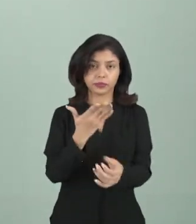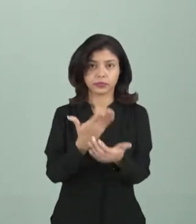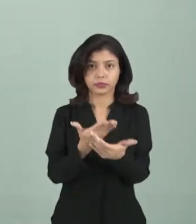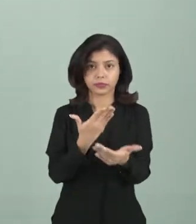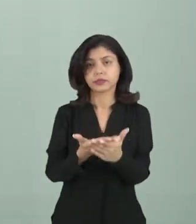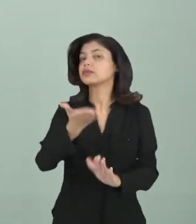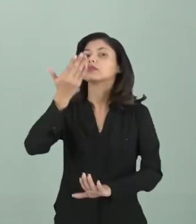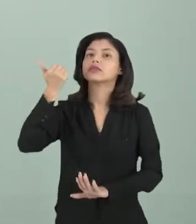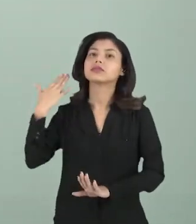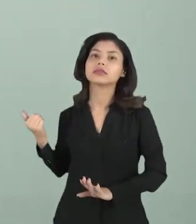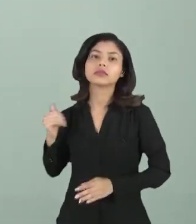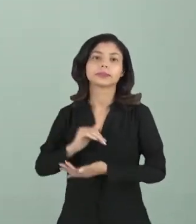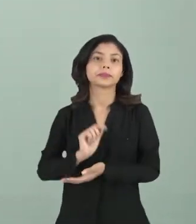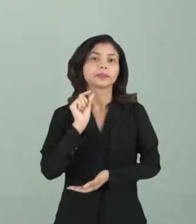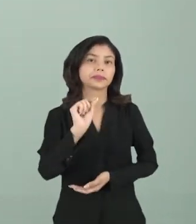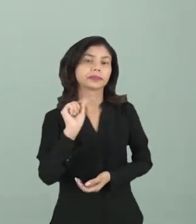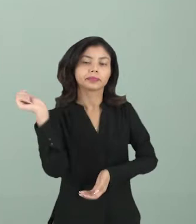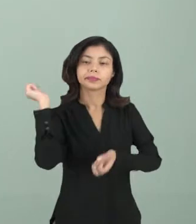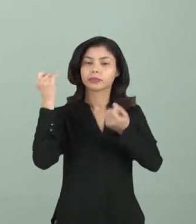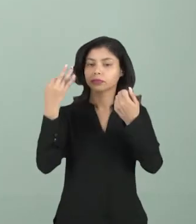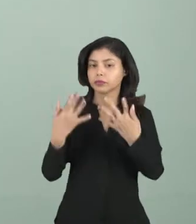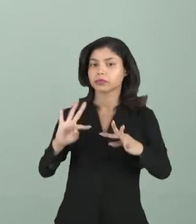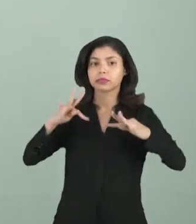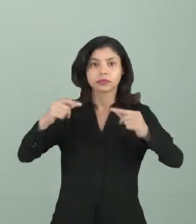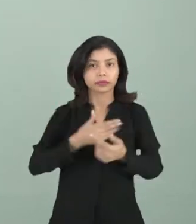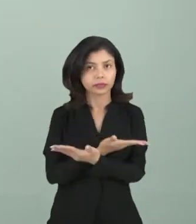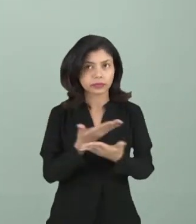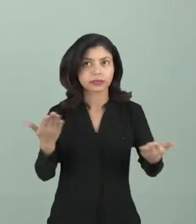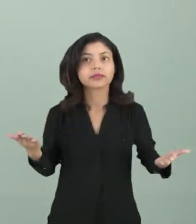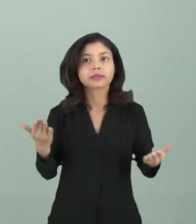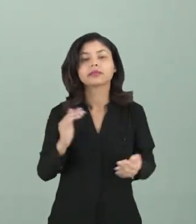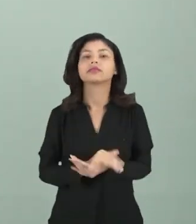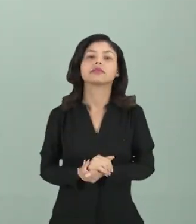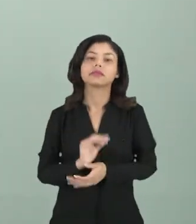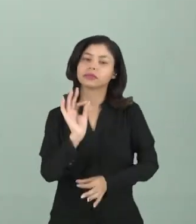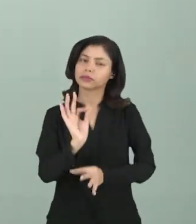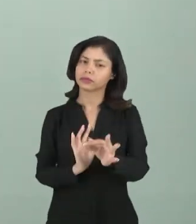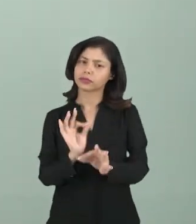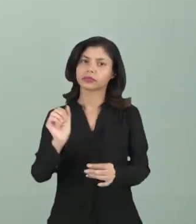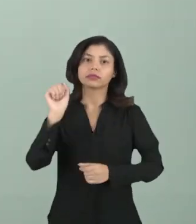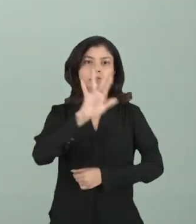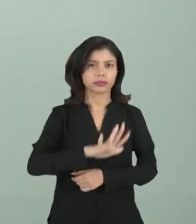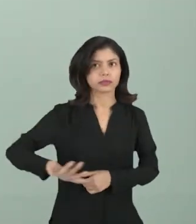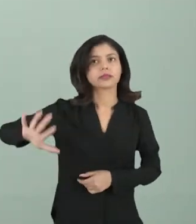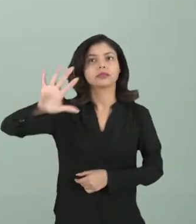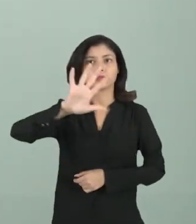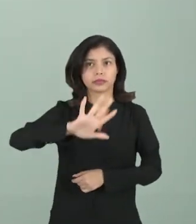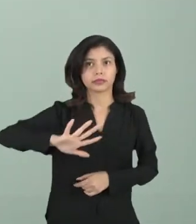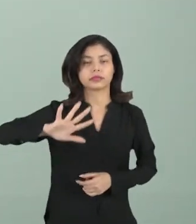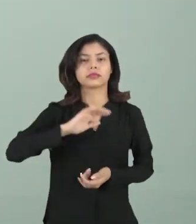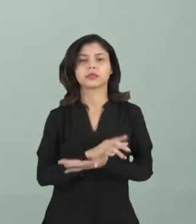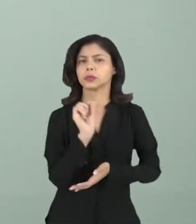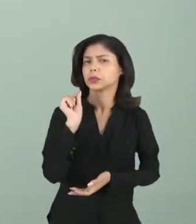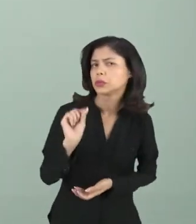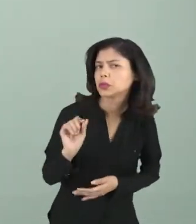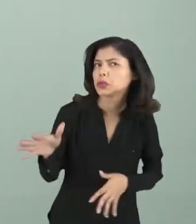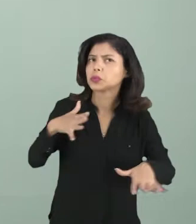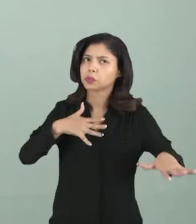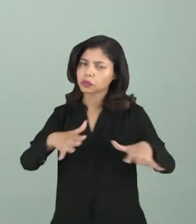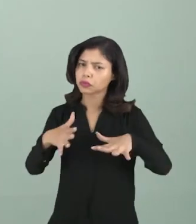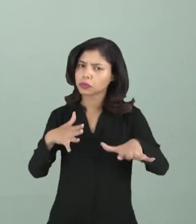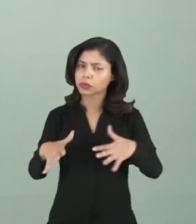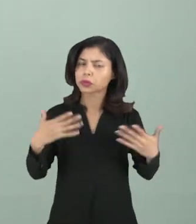videoaula anterior em que foi explicado a todos vocês de uma forma generalizada o que é o